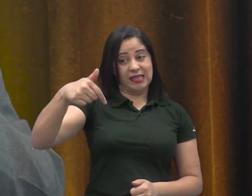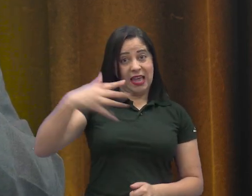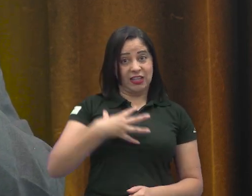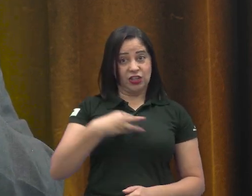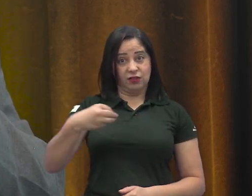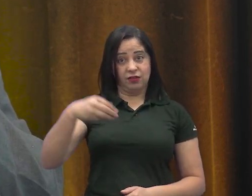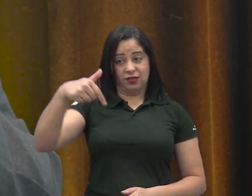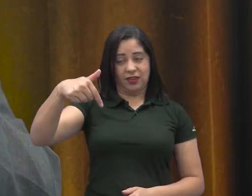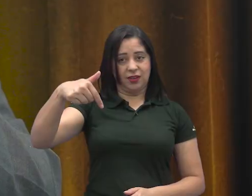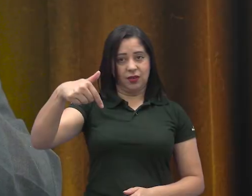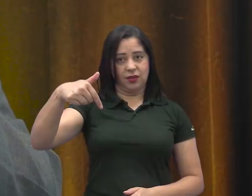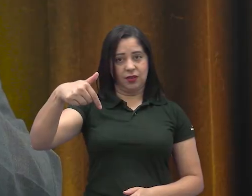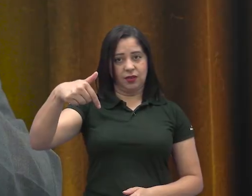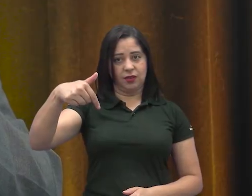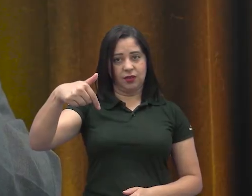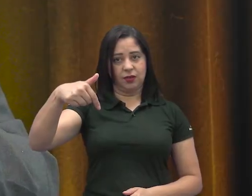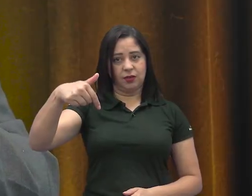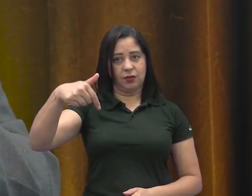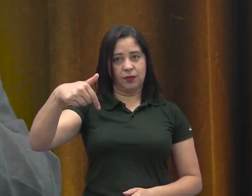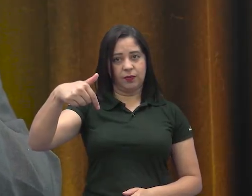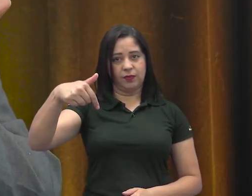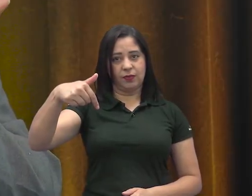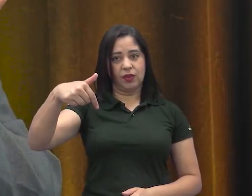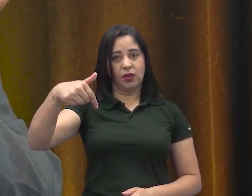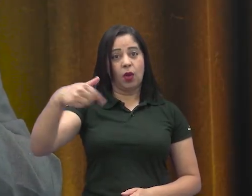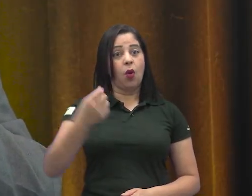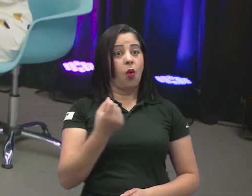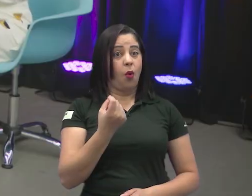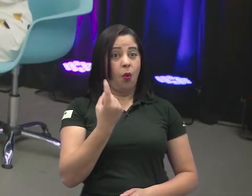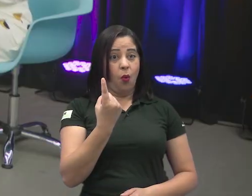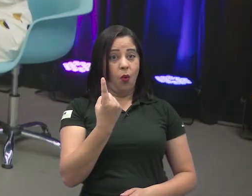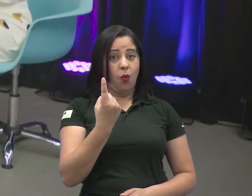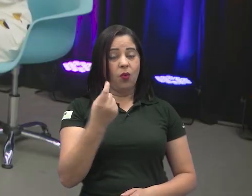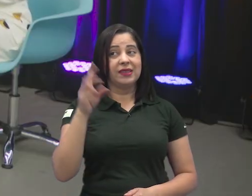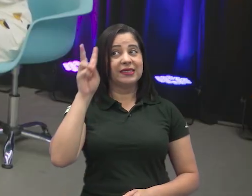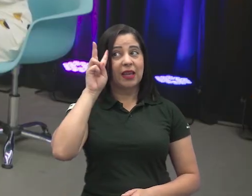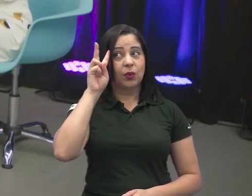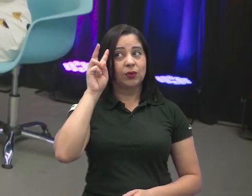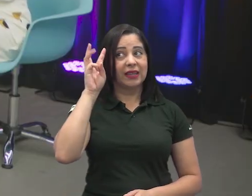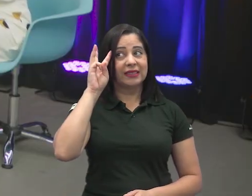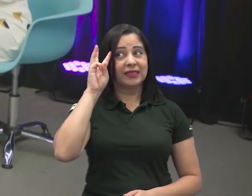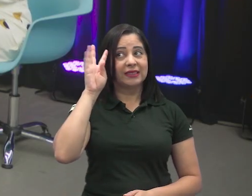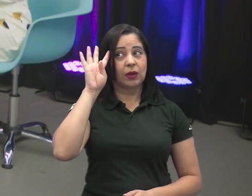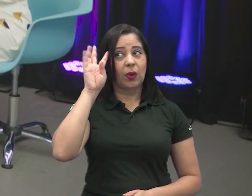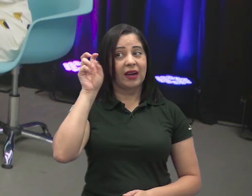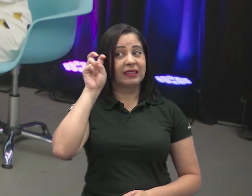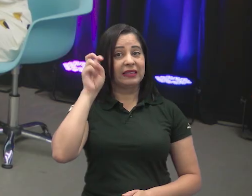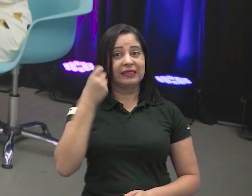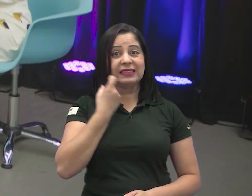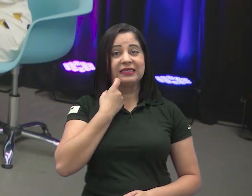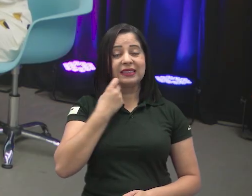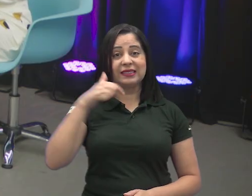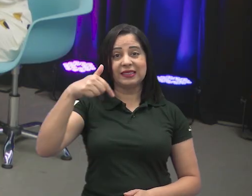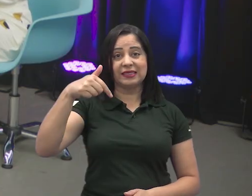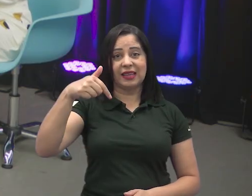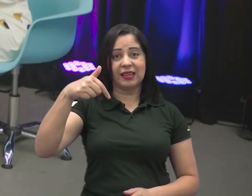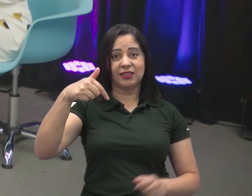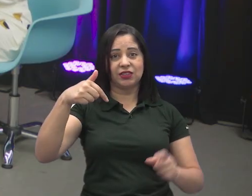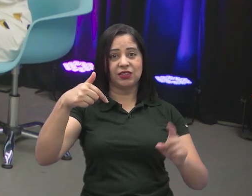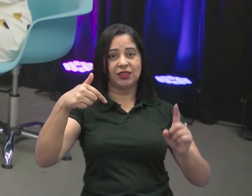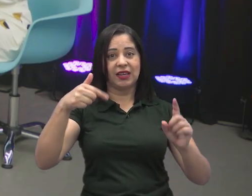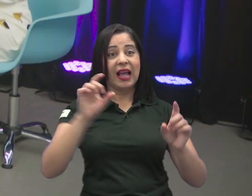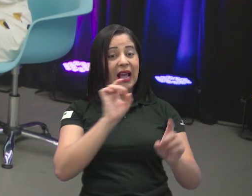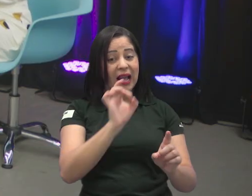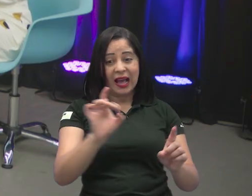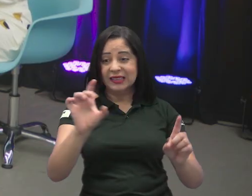7. Dá legal, porque dá um por 7, semana. Dá um por dia, não. Um por dia, é verdade. Semana, segunda... um por dia. Aí eles vão